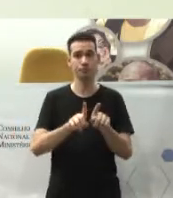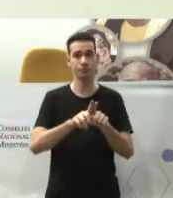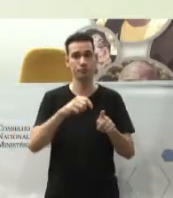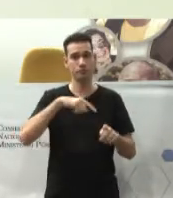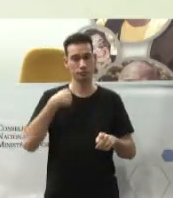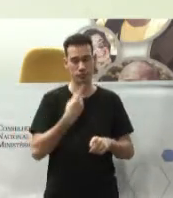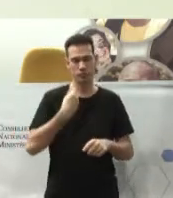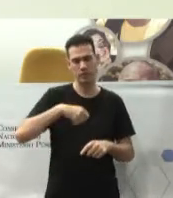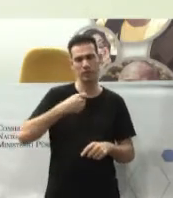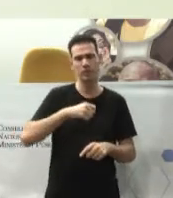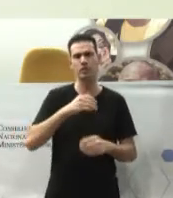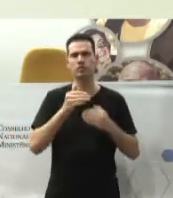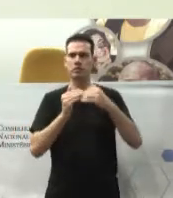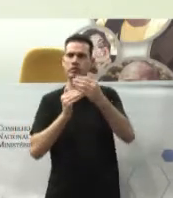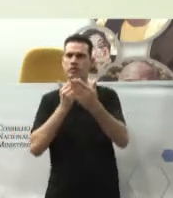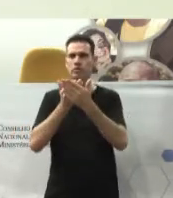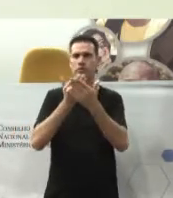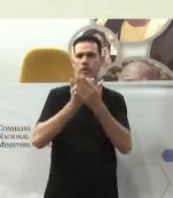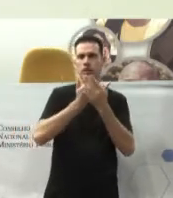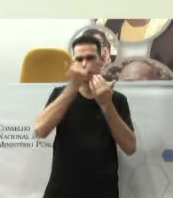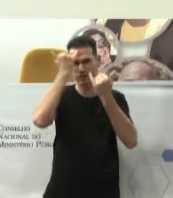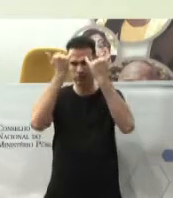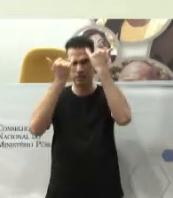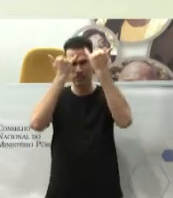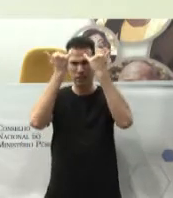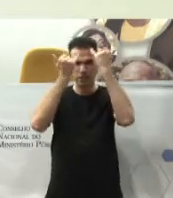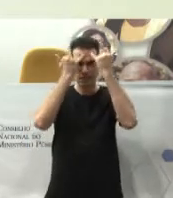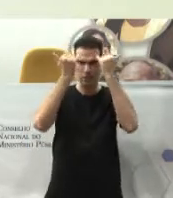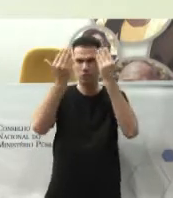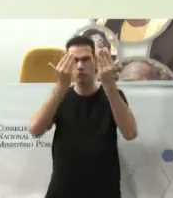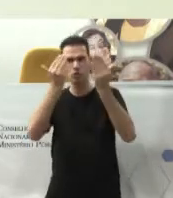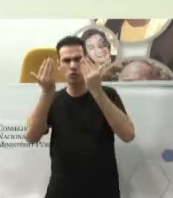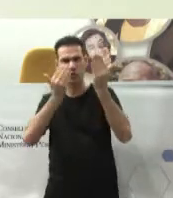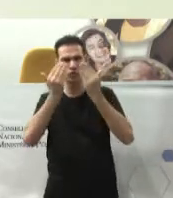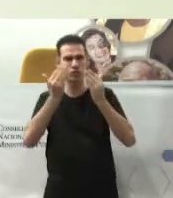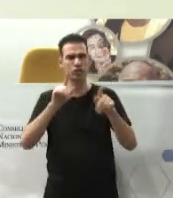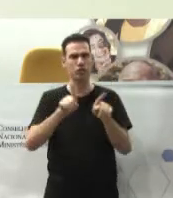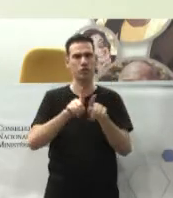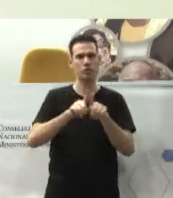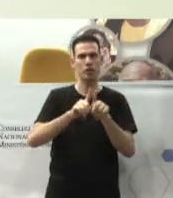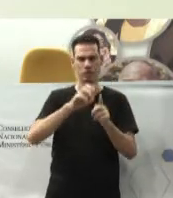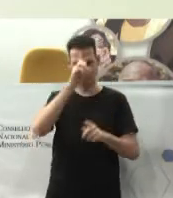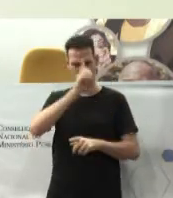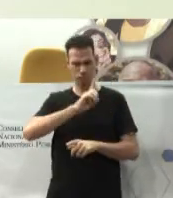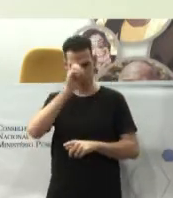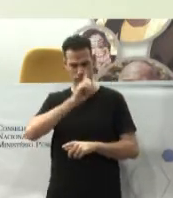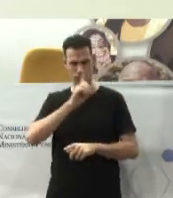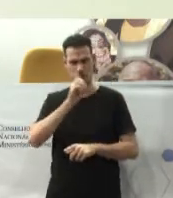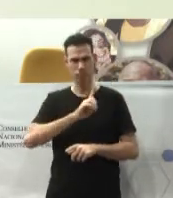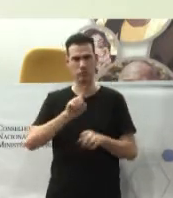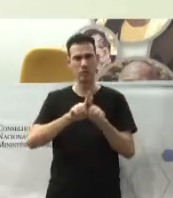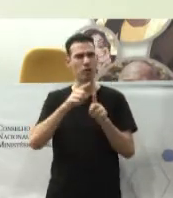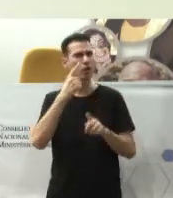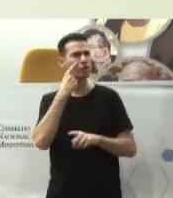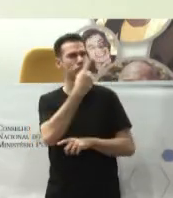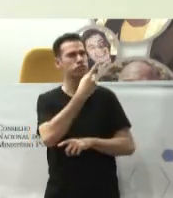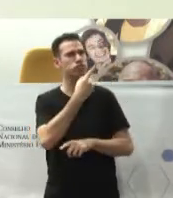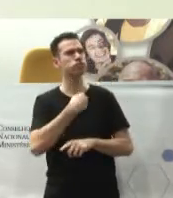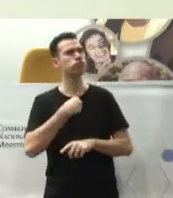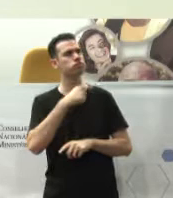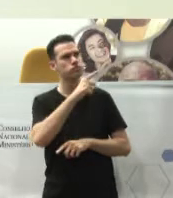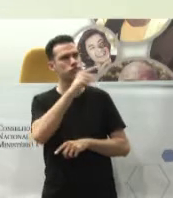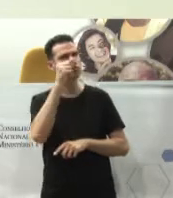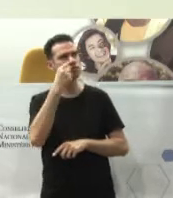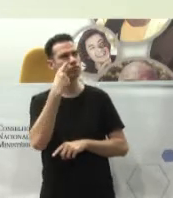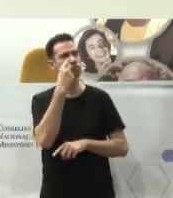temos que começar a estudar essas ideias de psicologia cognitiva e economia comportamental. Especialmente, me chama a atenção,